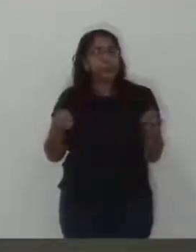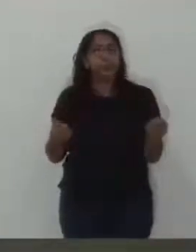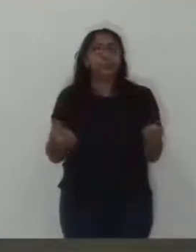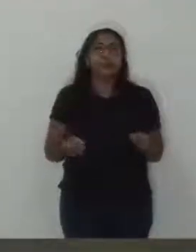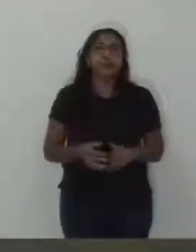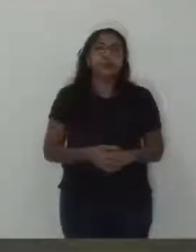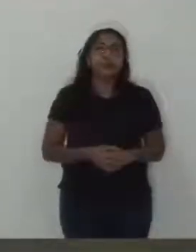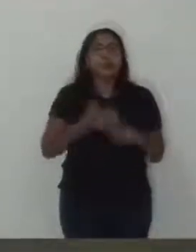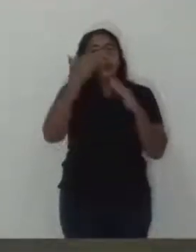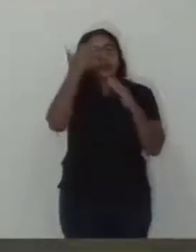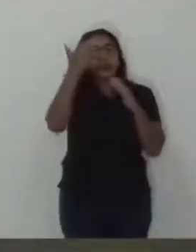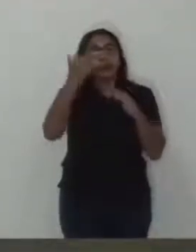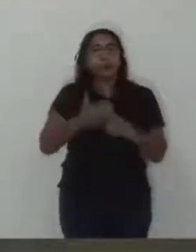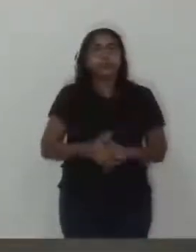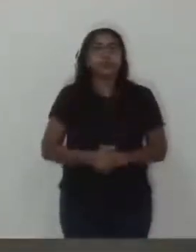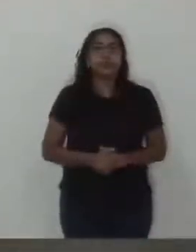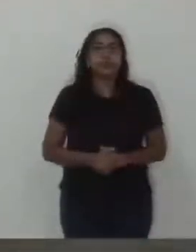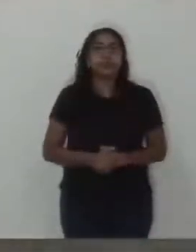Obrigado.